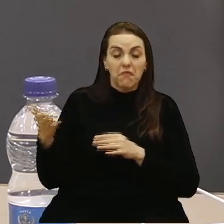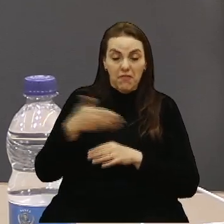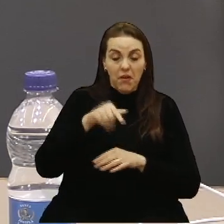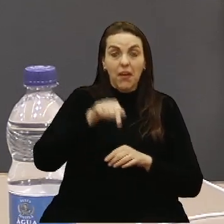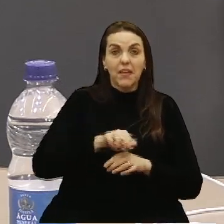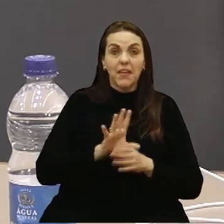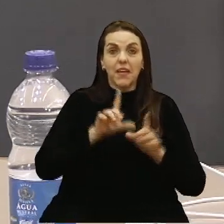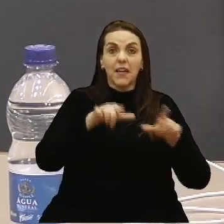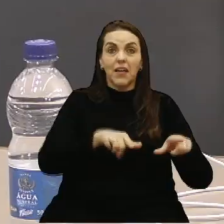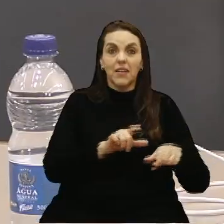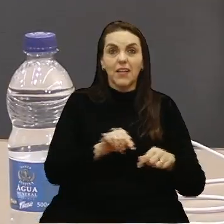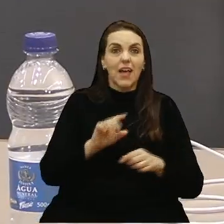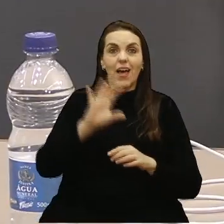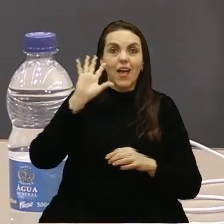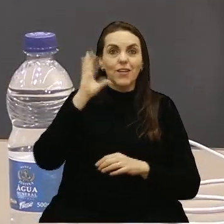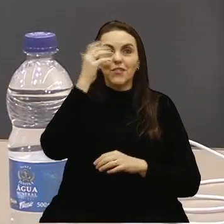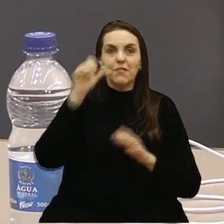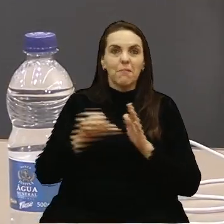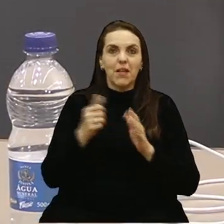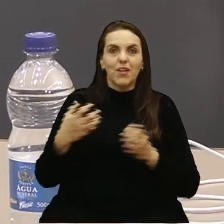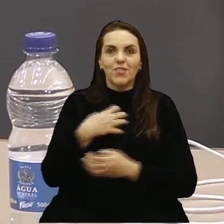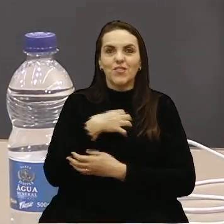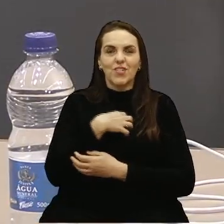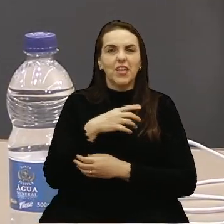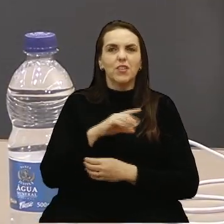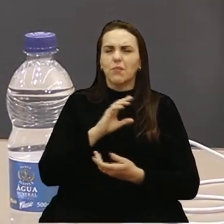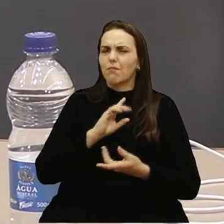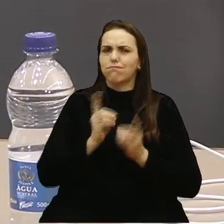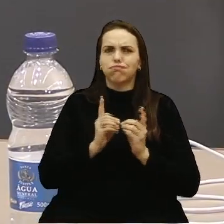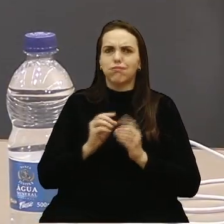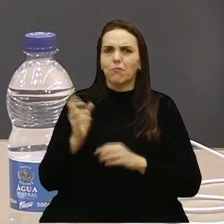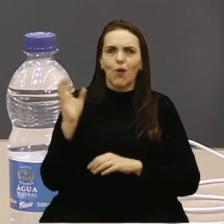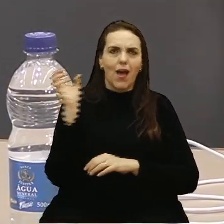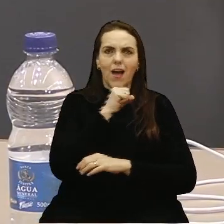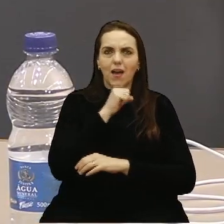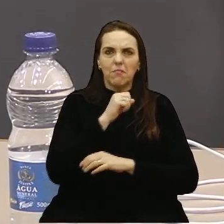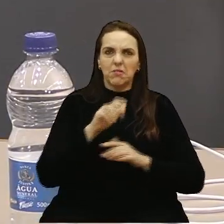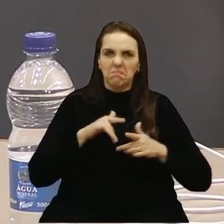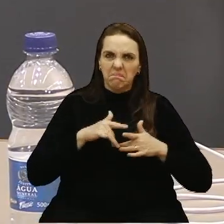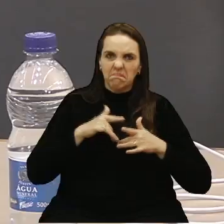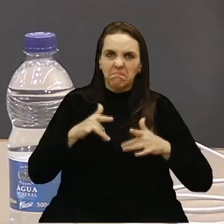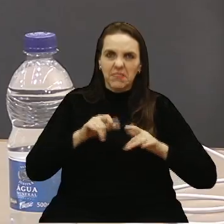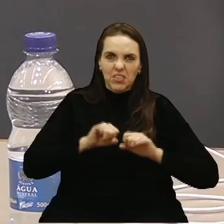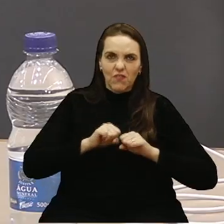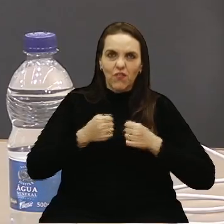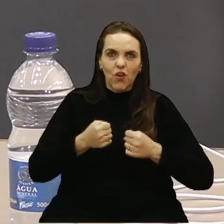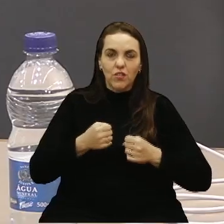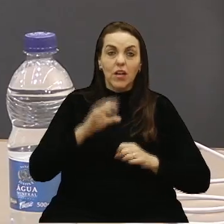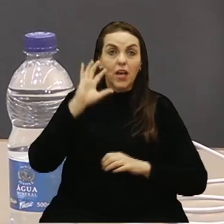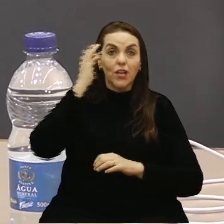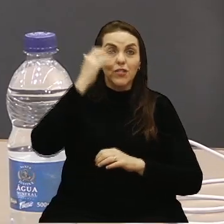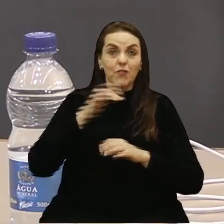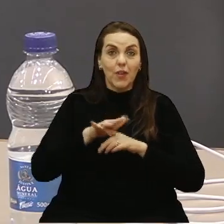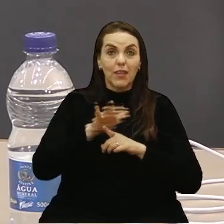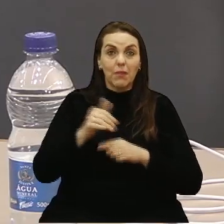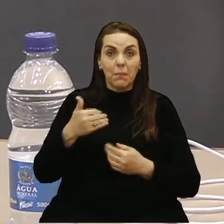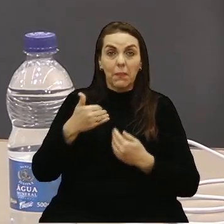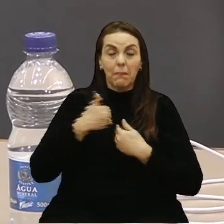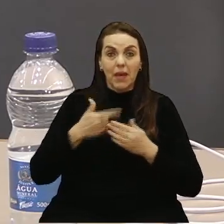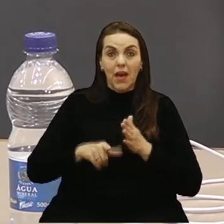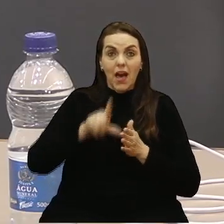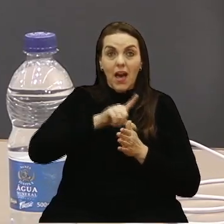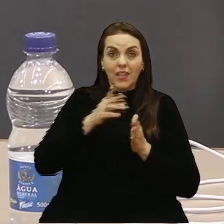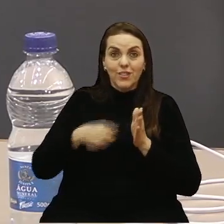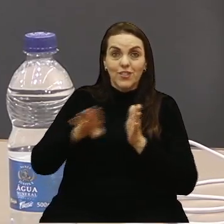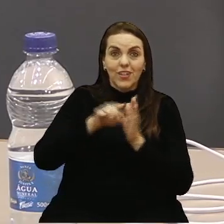ver como a gente ia resolver da melhor forma e de imediato, né? Com muito dinamismo. E eu vi que tu se empenha demais e acabou resolvendo uma demanda para mim antes de entrar nessa casa. Então